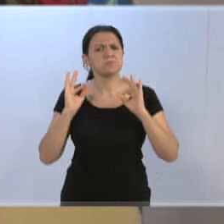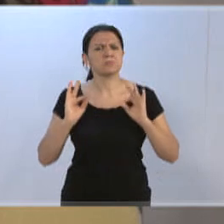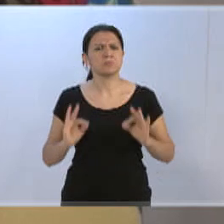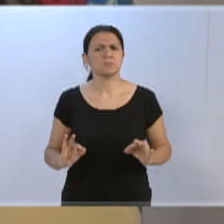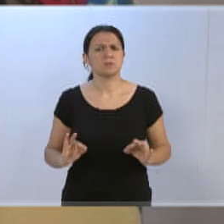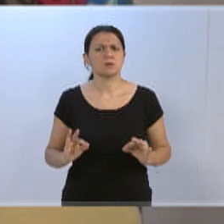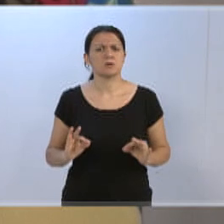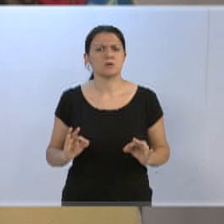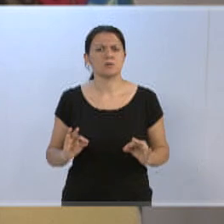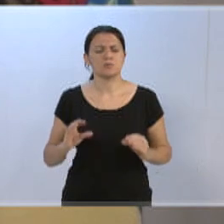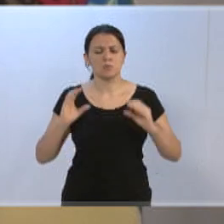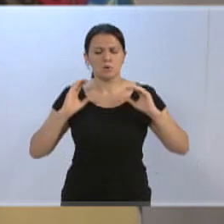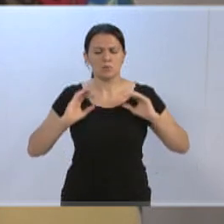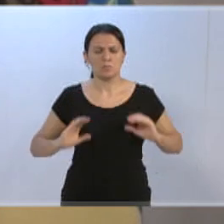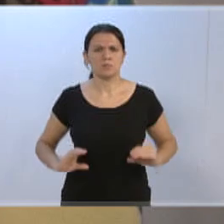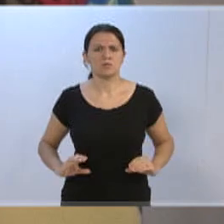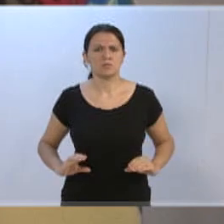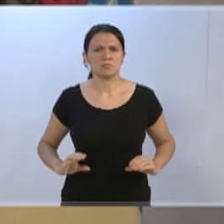minhas ações,